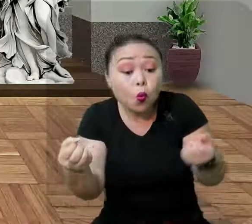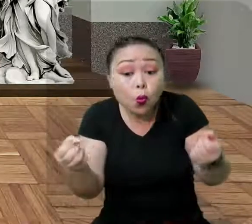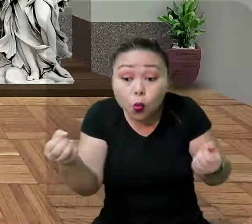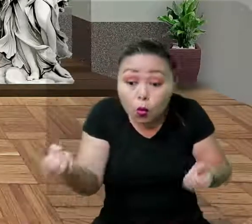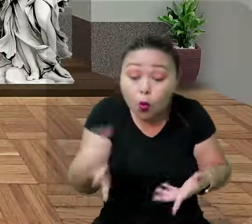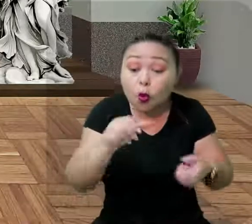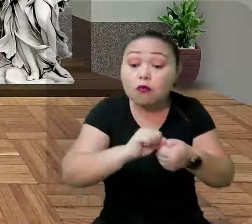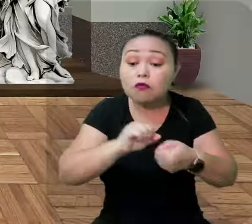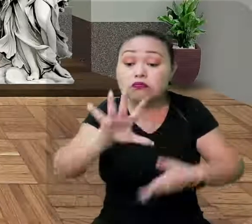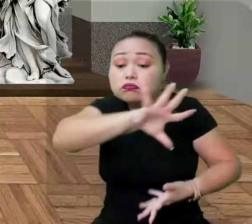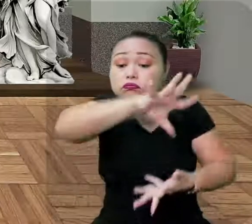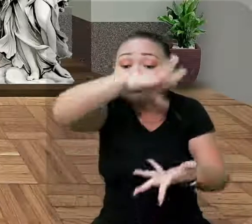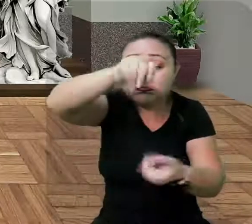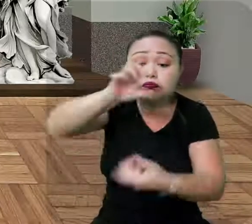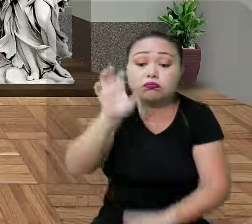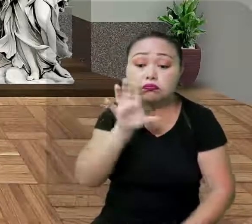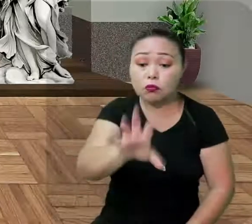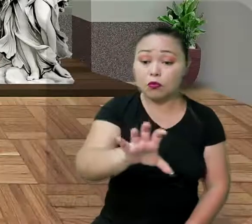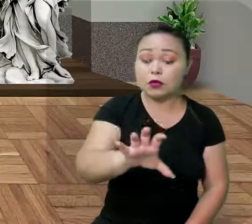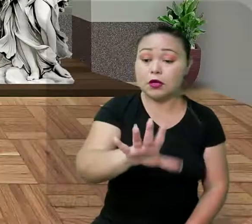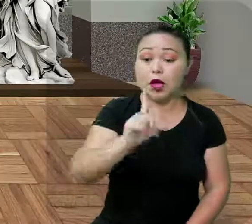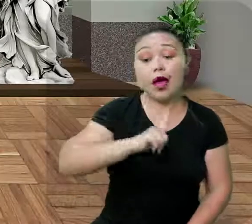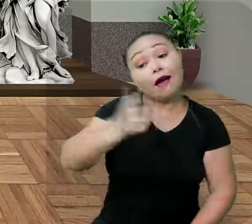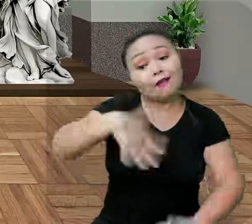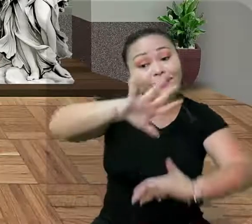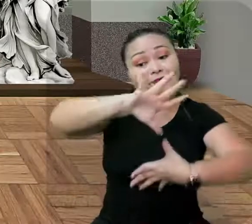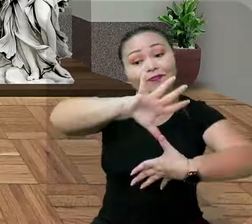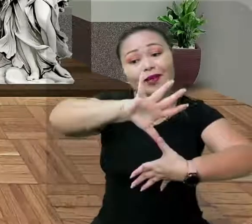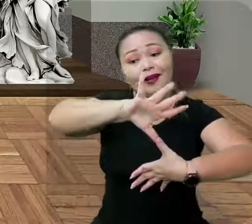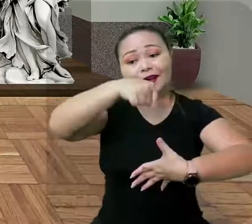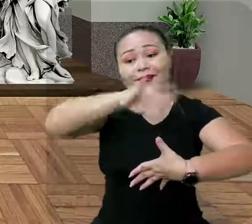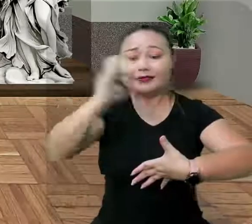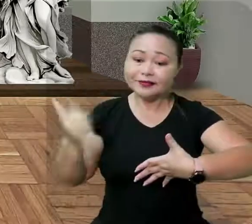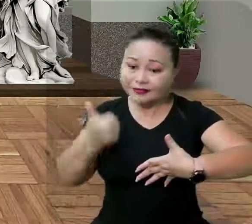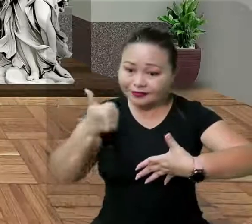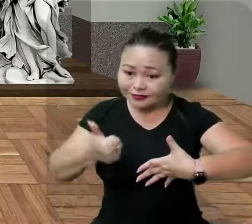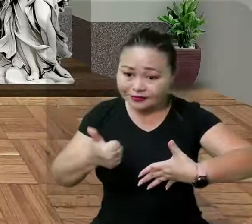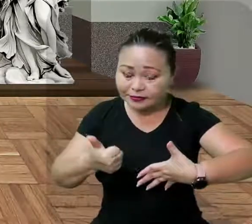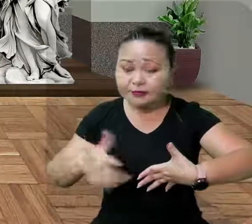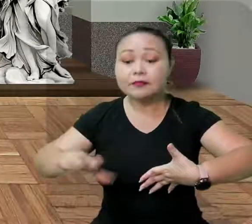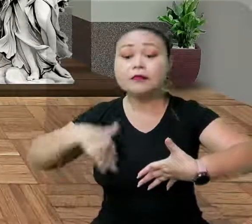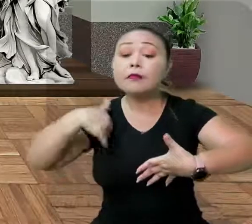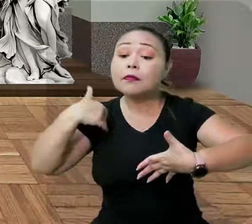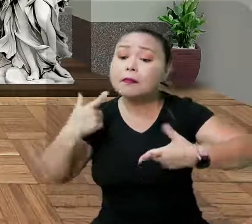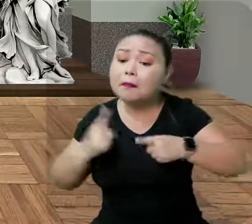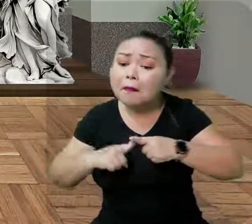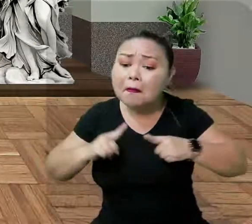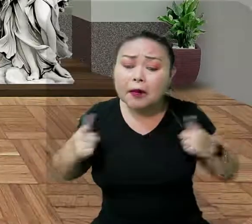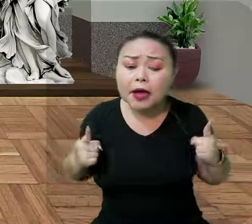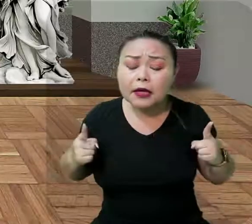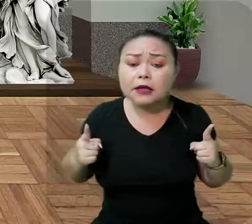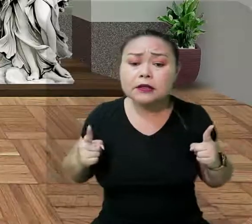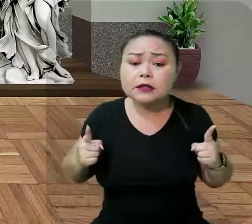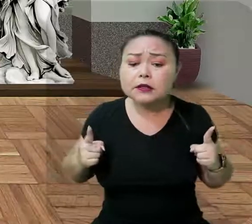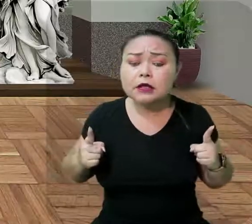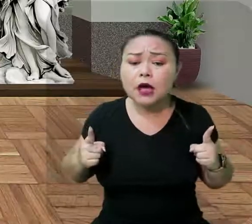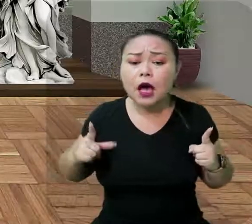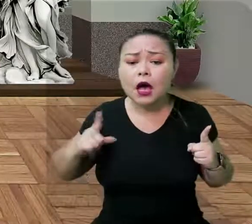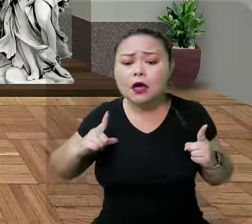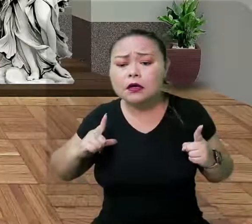novo continente E aí ficou América Tá bom mas aí senhor isso vou